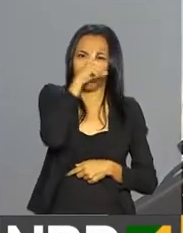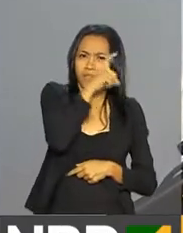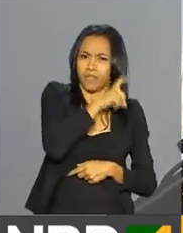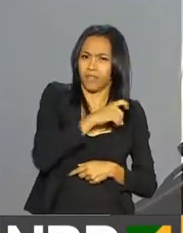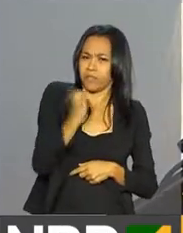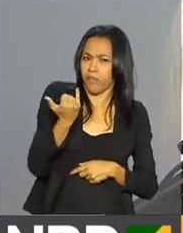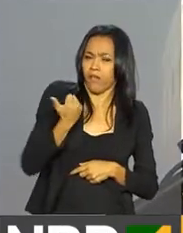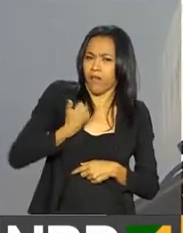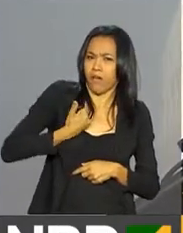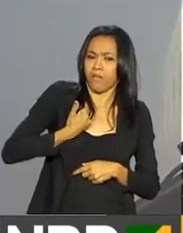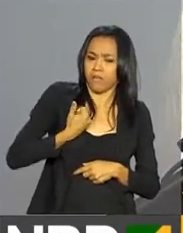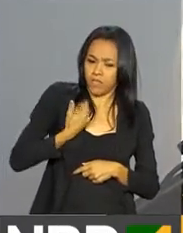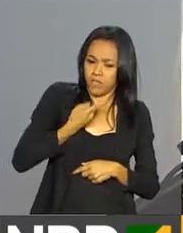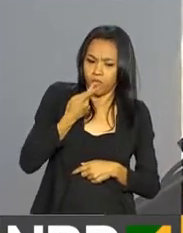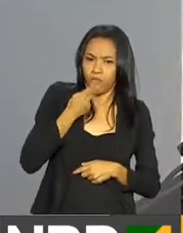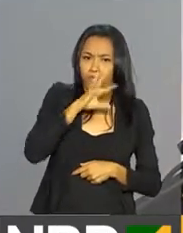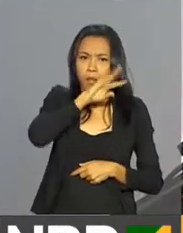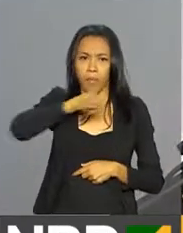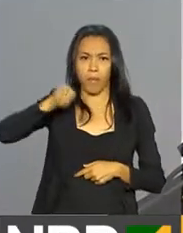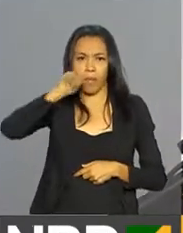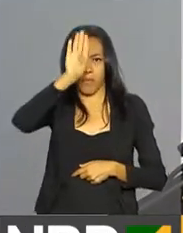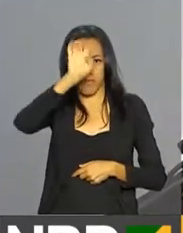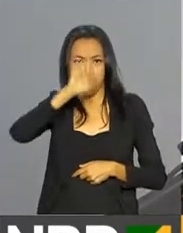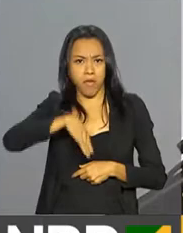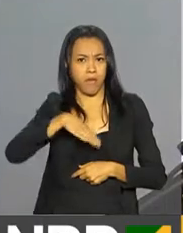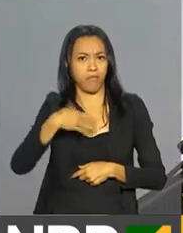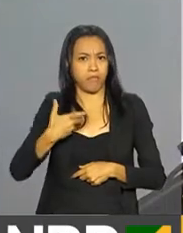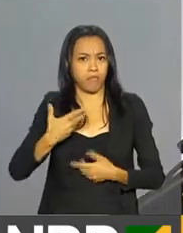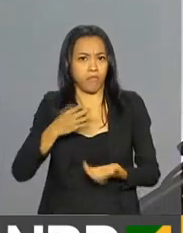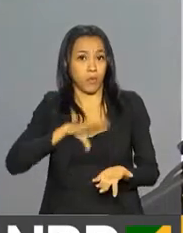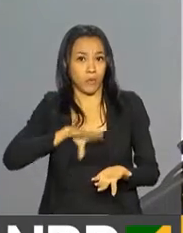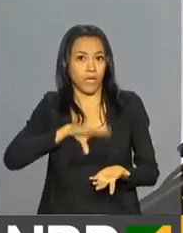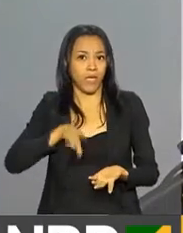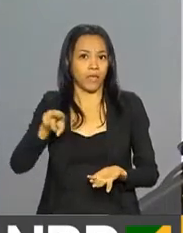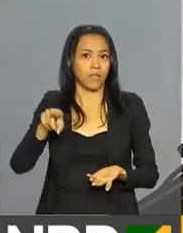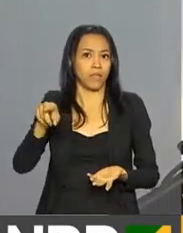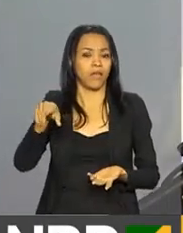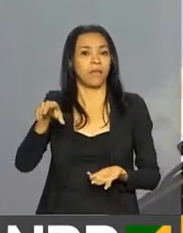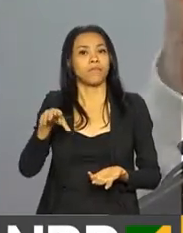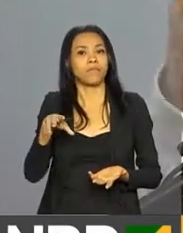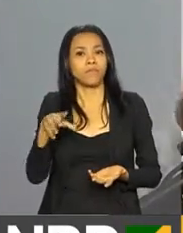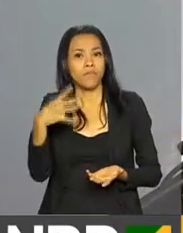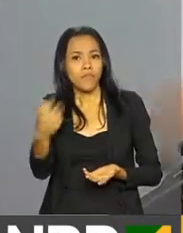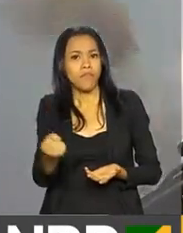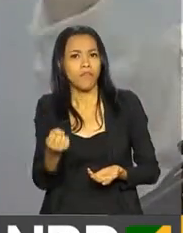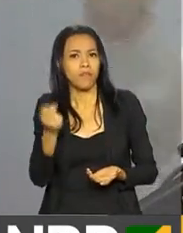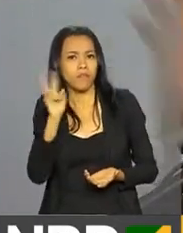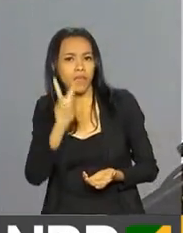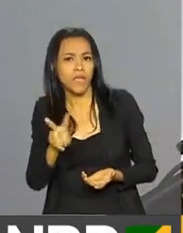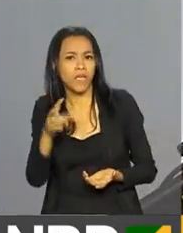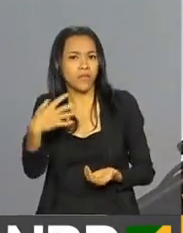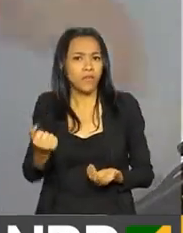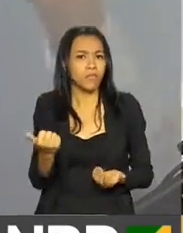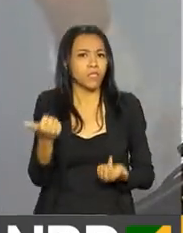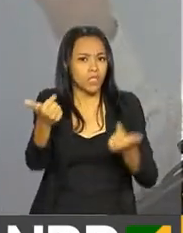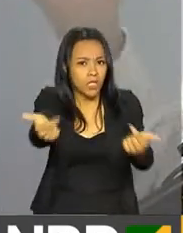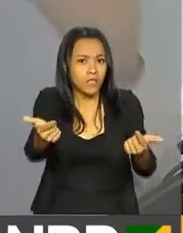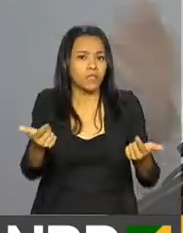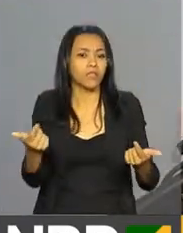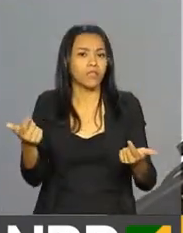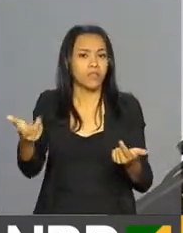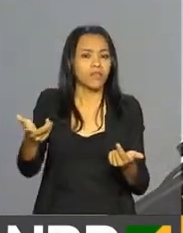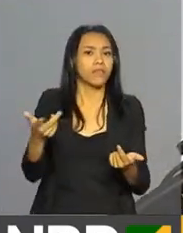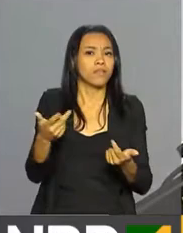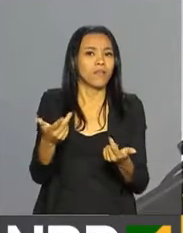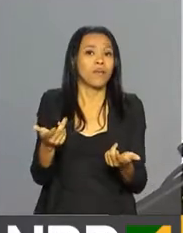curiosa o senhor fala bem o português maniche barbaridade certo ele usa outros sim vamos ver vamos adiante não é as coisas